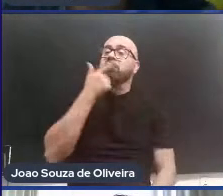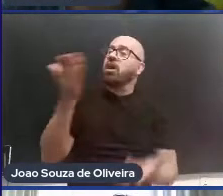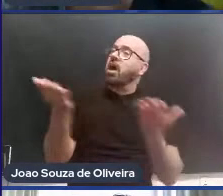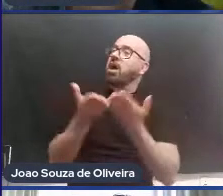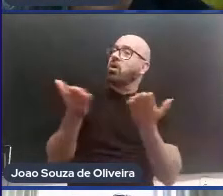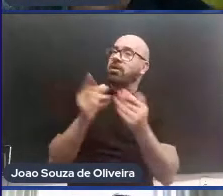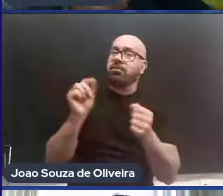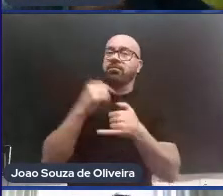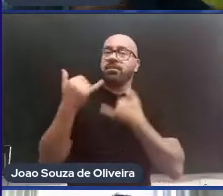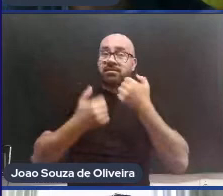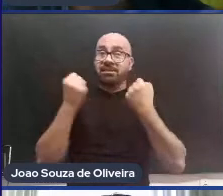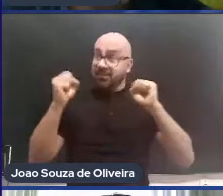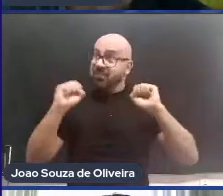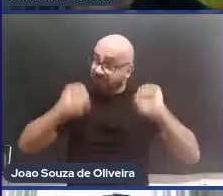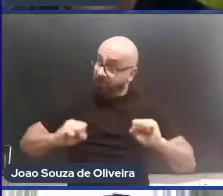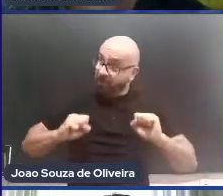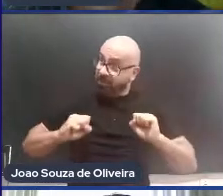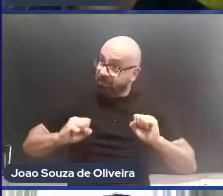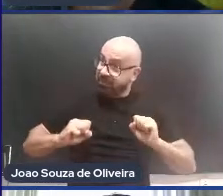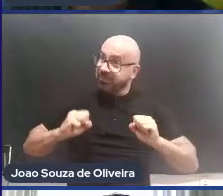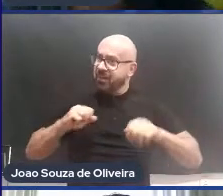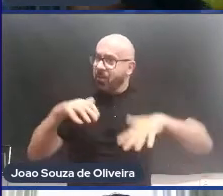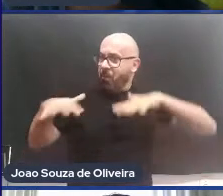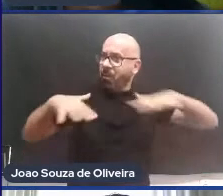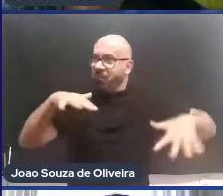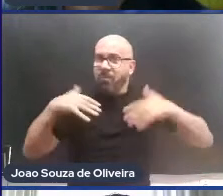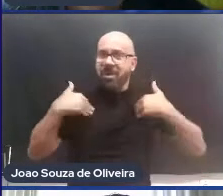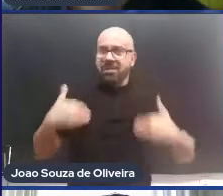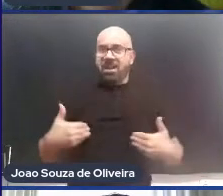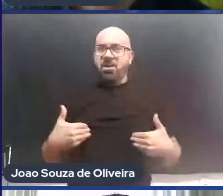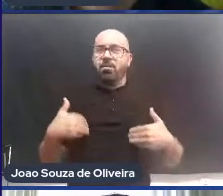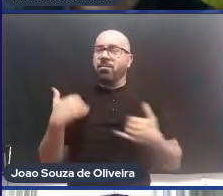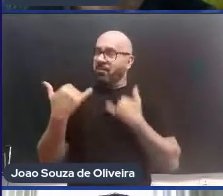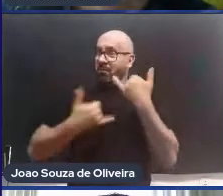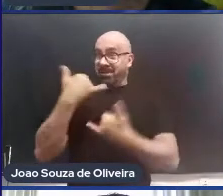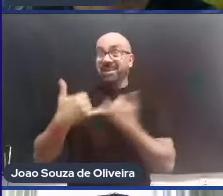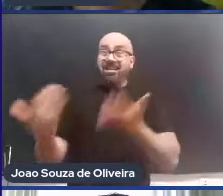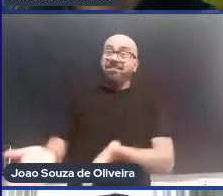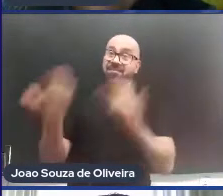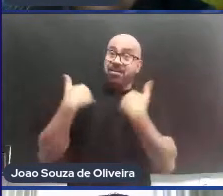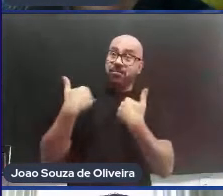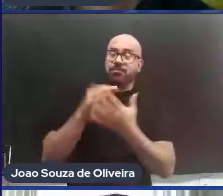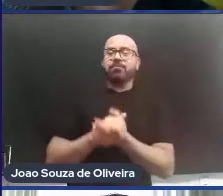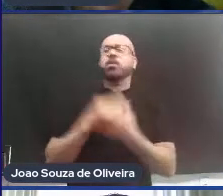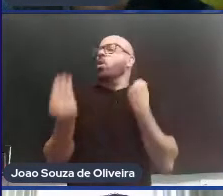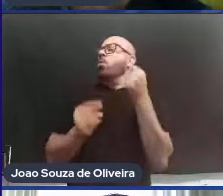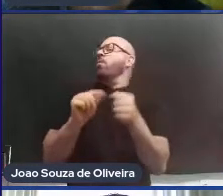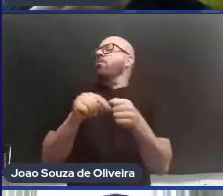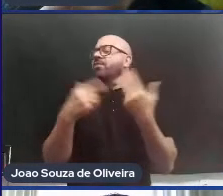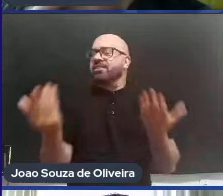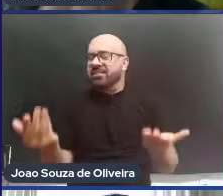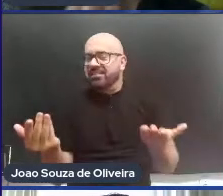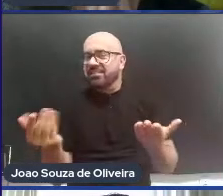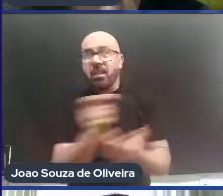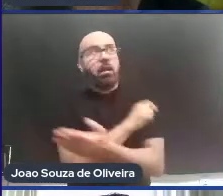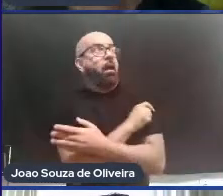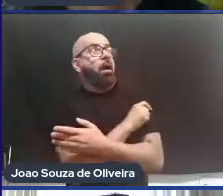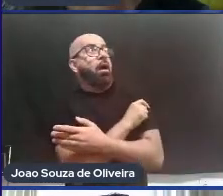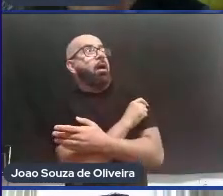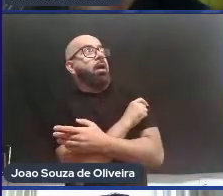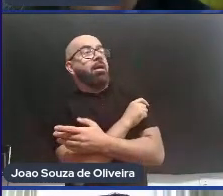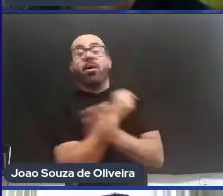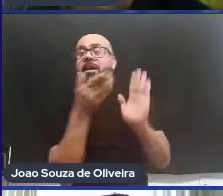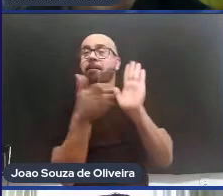agora vamos fazer exercícios Vamos se mexer Vamos se divertir como fica né olha olha olha